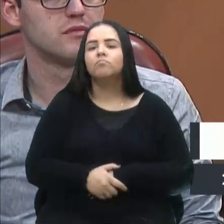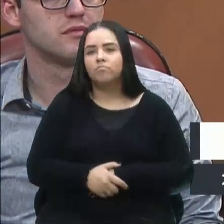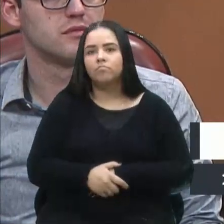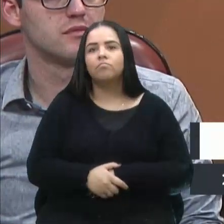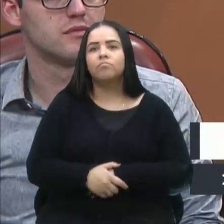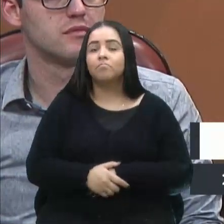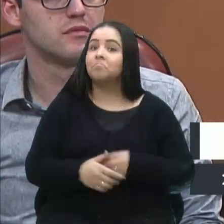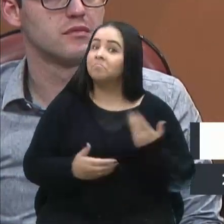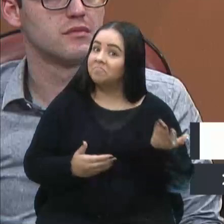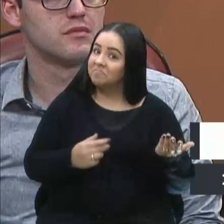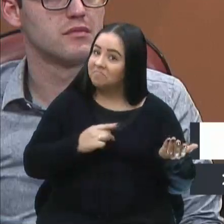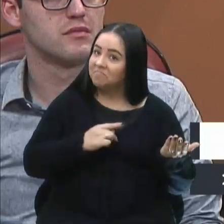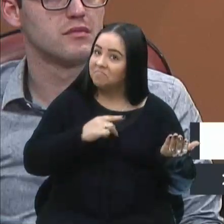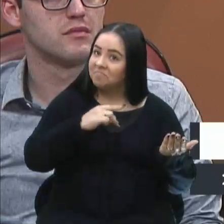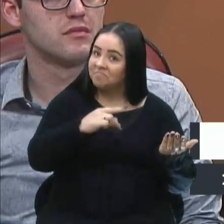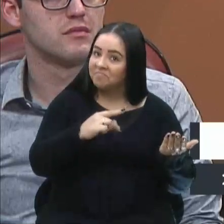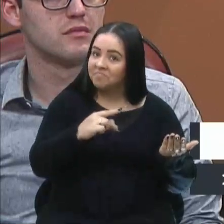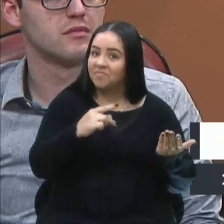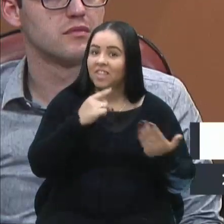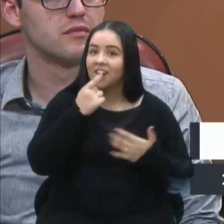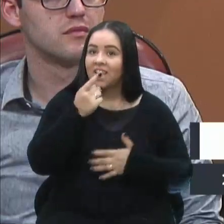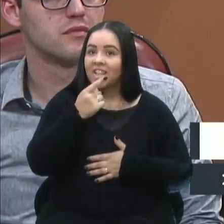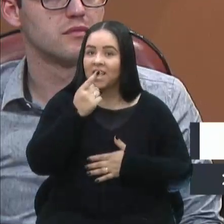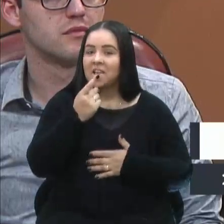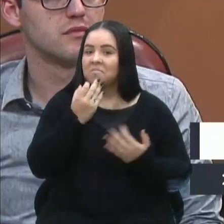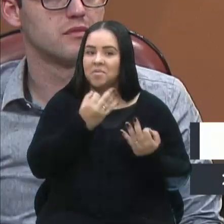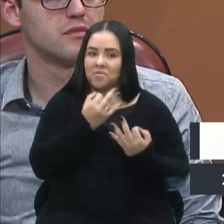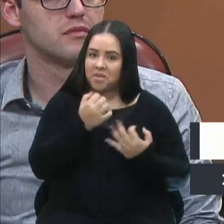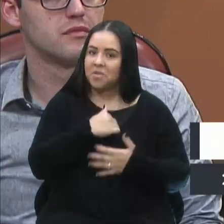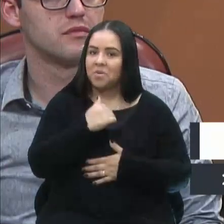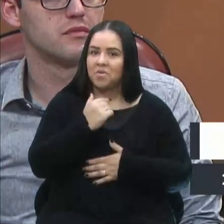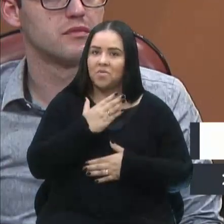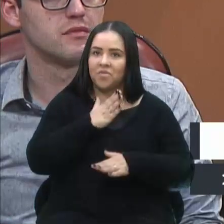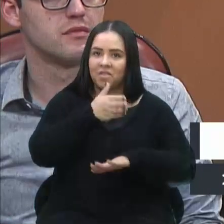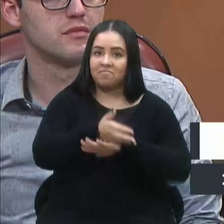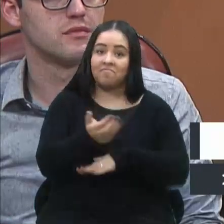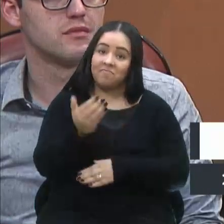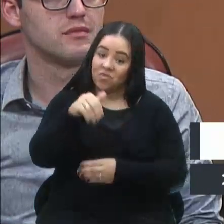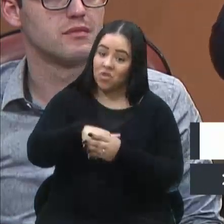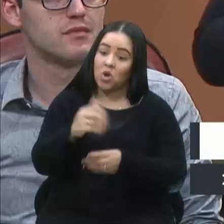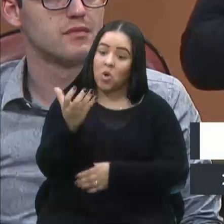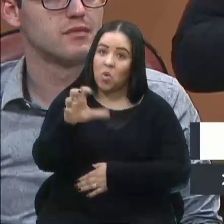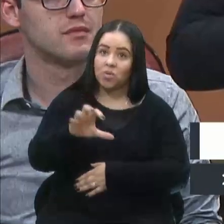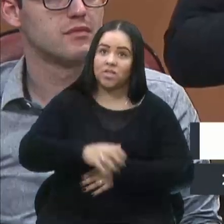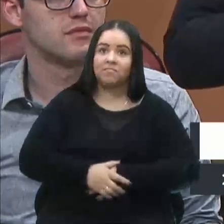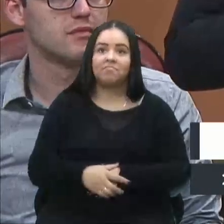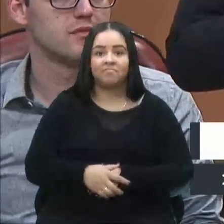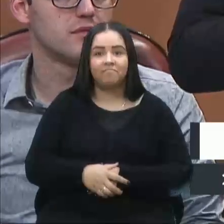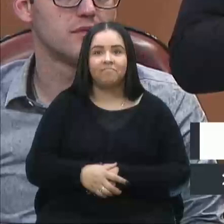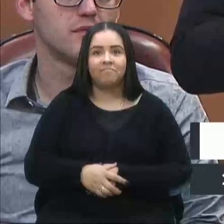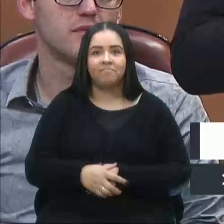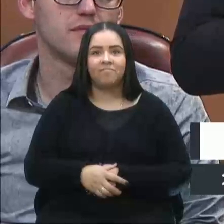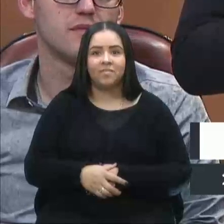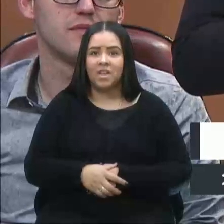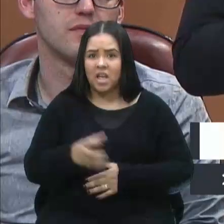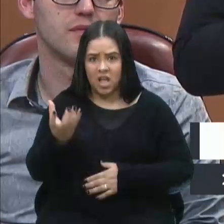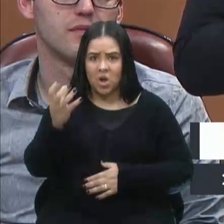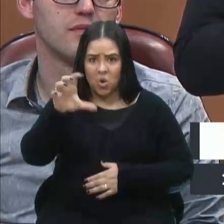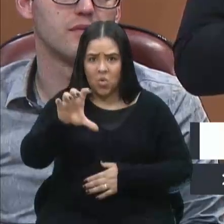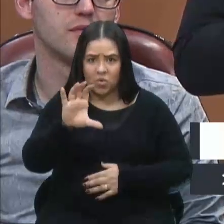a senhora presidente se manifestou, perfeito, eu estava aqui, a senhora votou contra. Então votou contra a